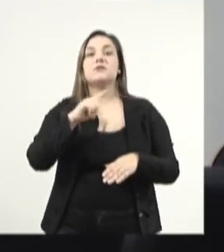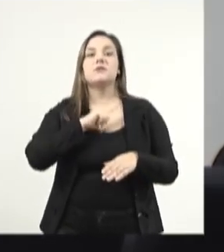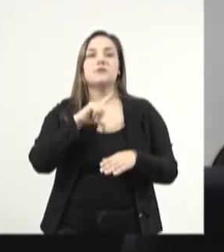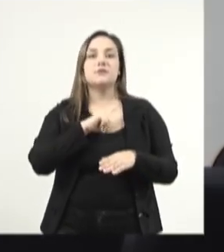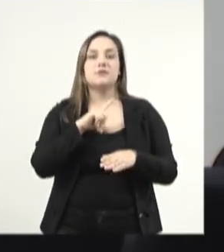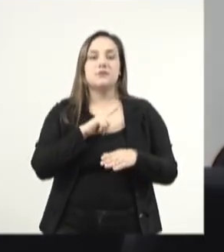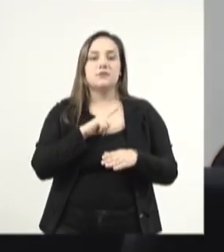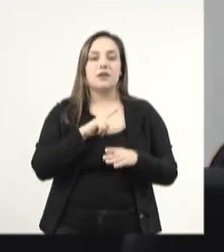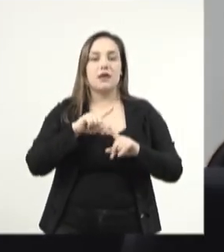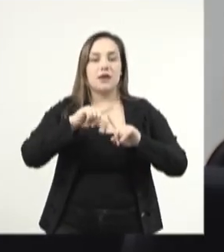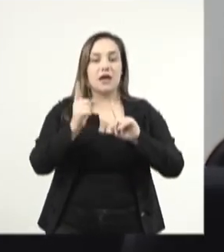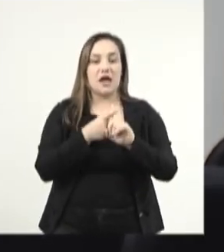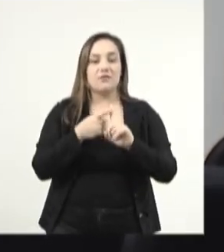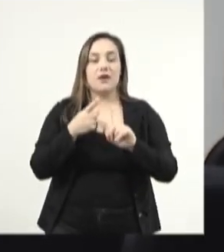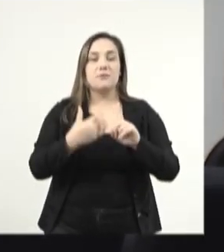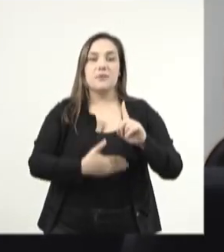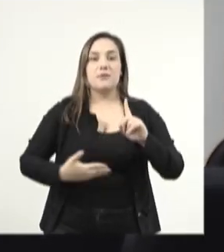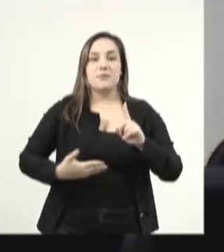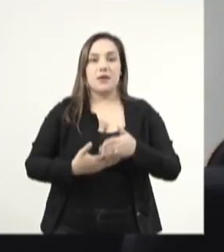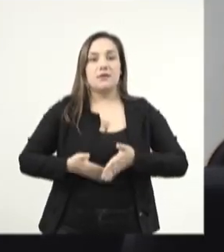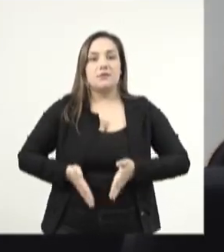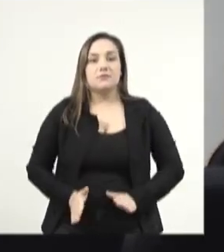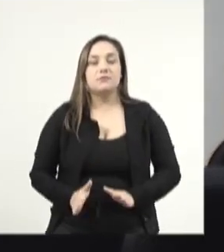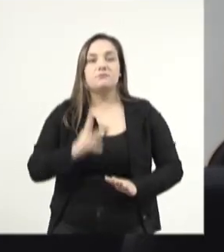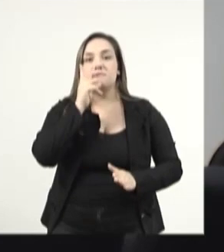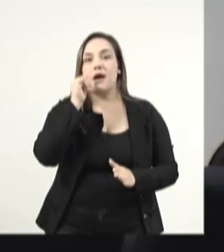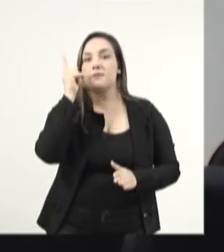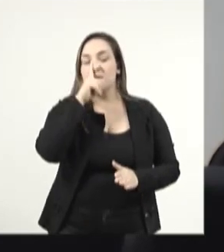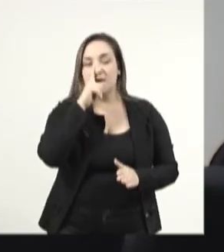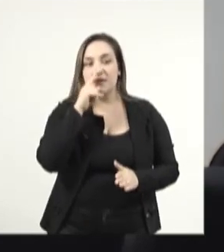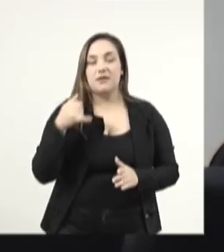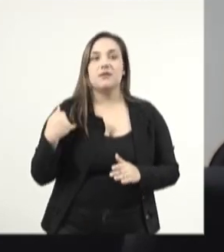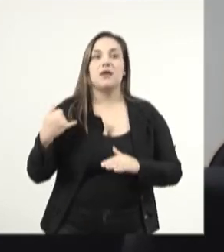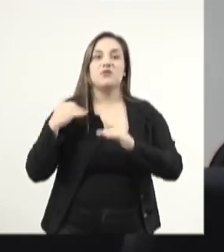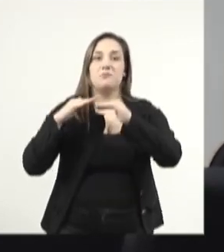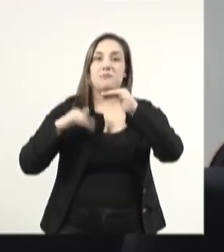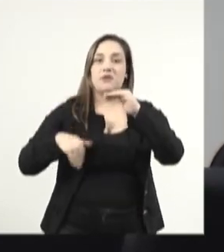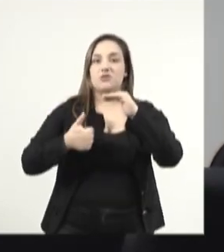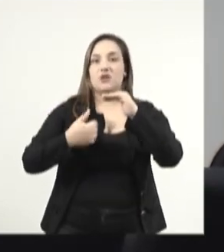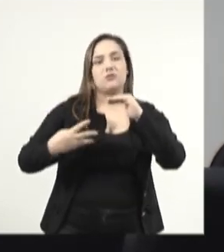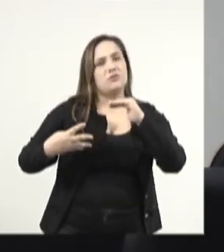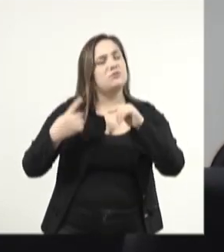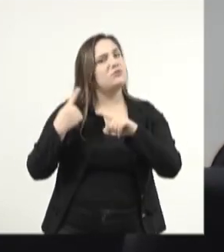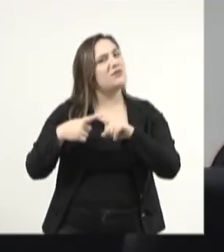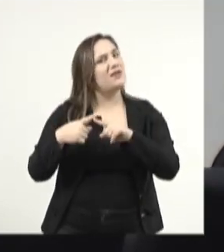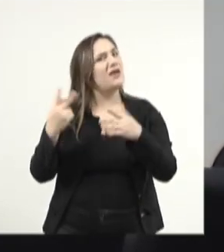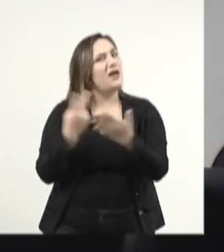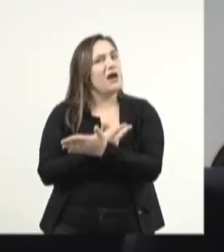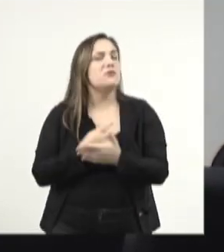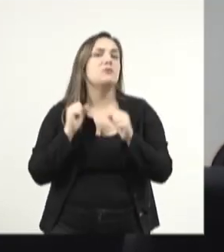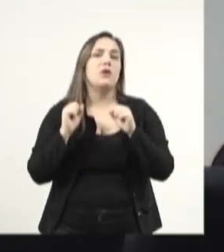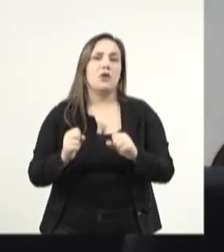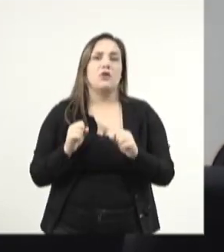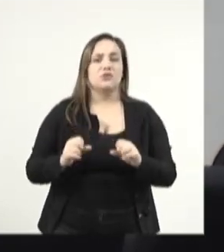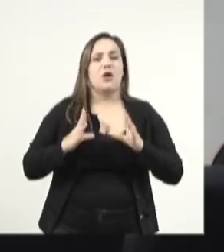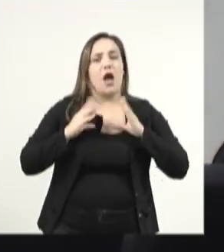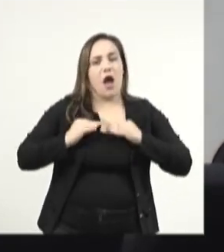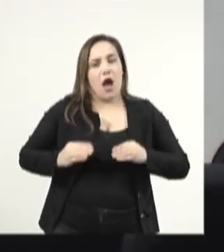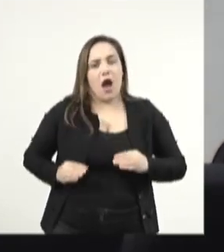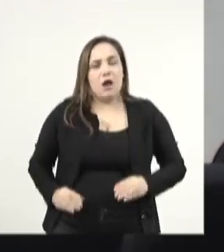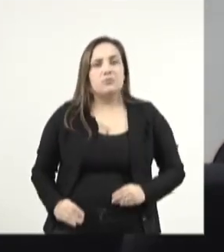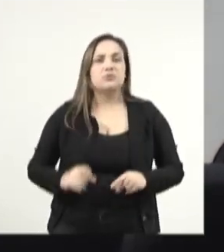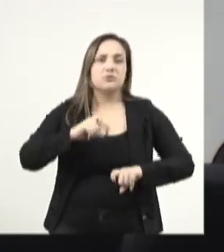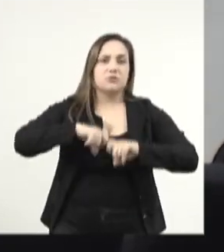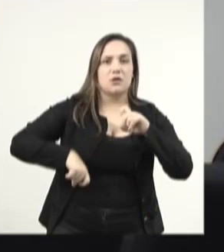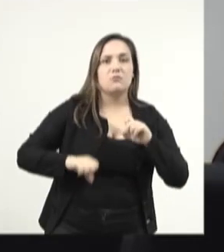quando houver nascimento que tiver o pai ou a mãe menor de 14 anos, Porque isso realmente pode configurar um abuso